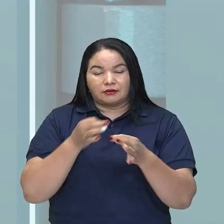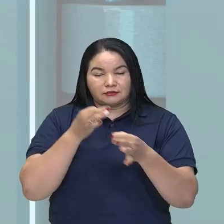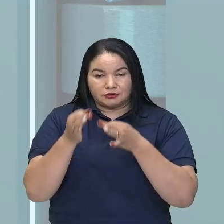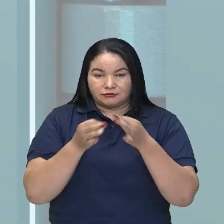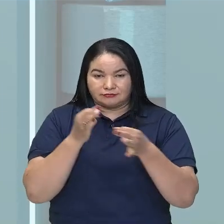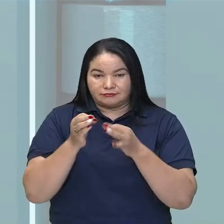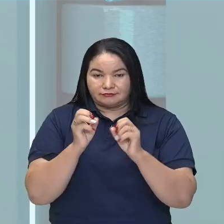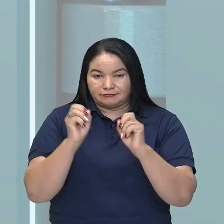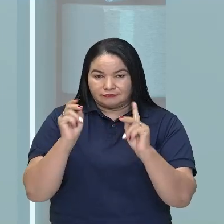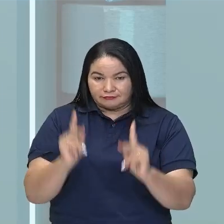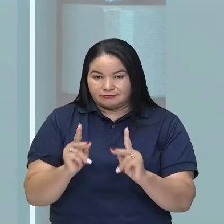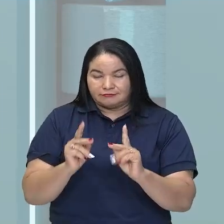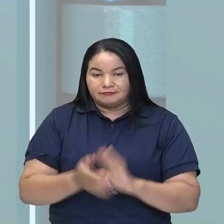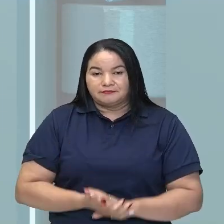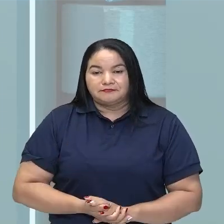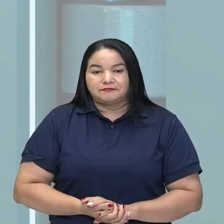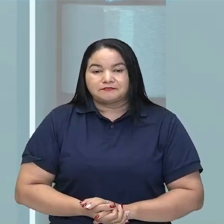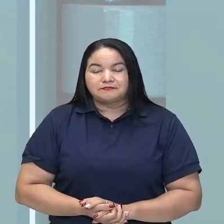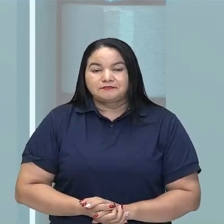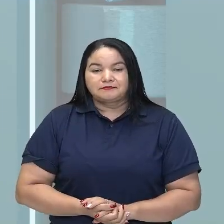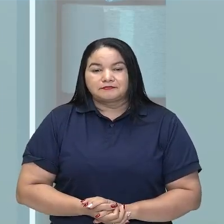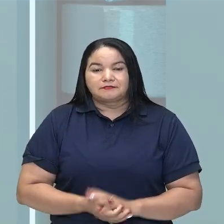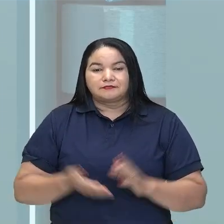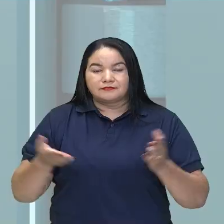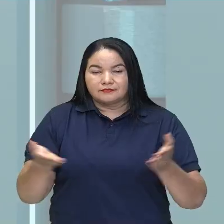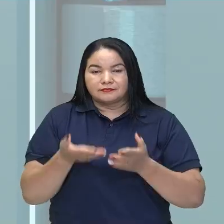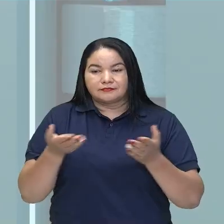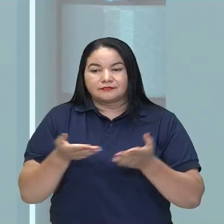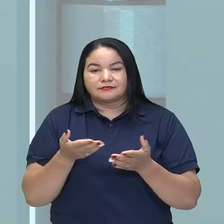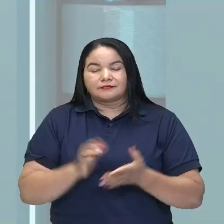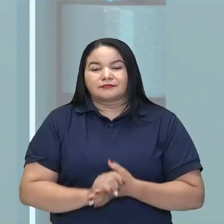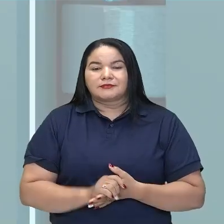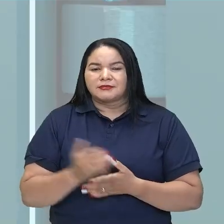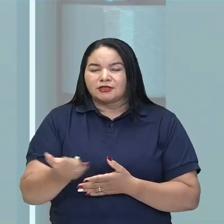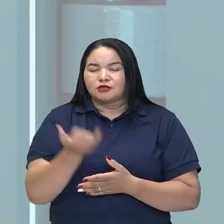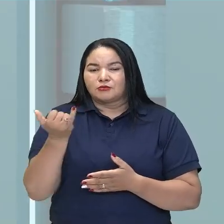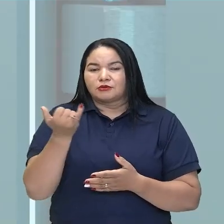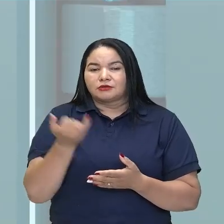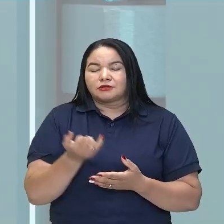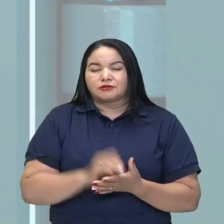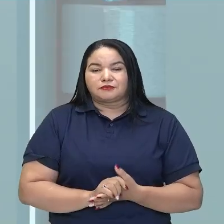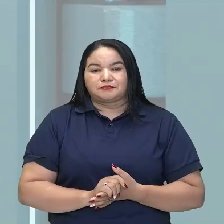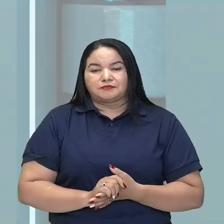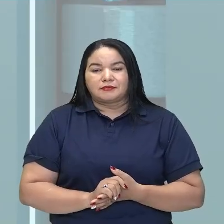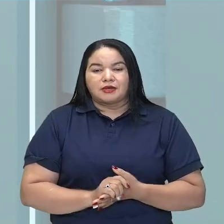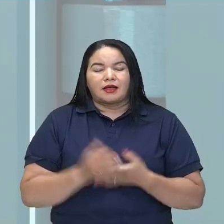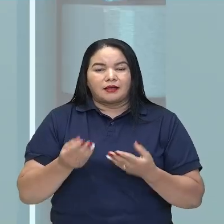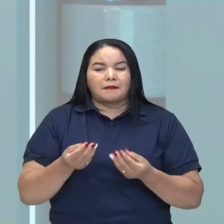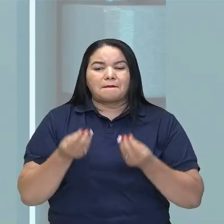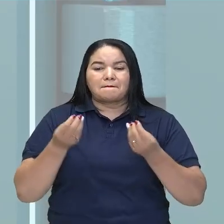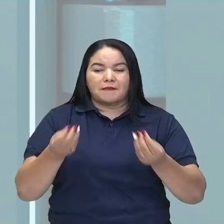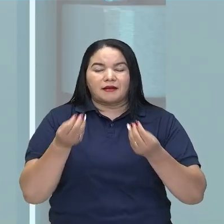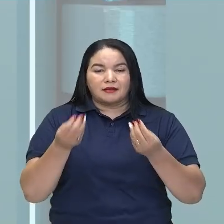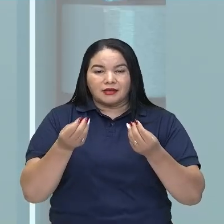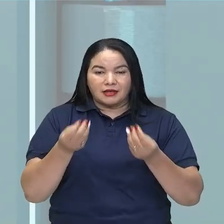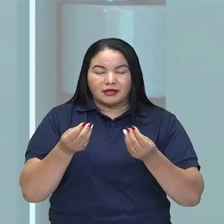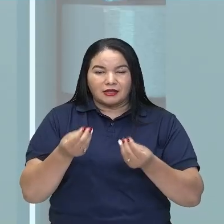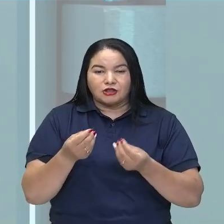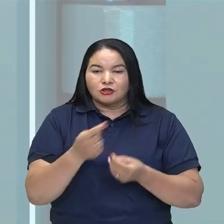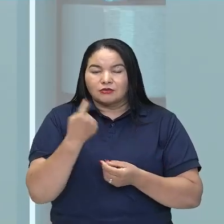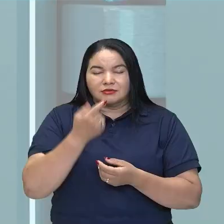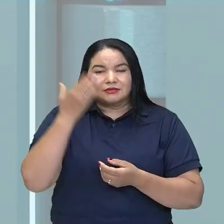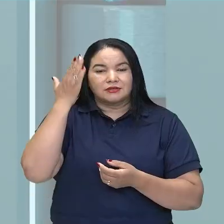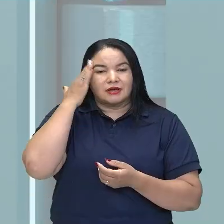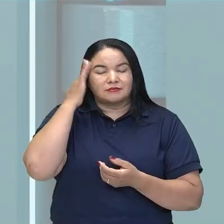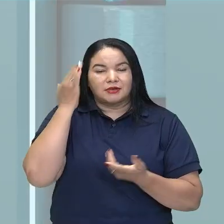determinada opinião, ok? Agora, gente, é importante. Para que serve tudo isso? Para que serve nós conhecermos, sabermos o que é